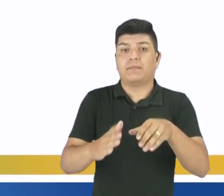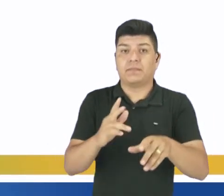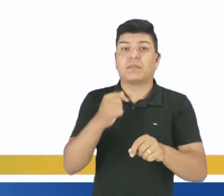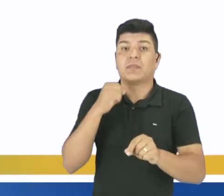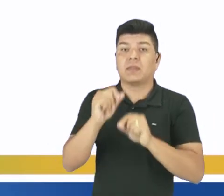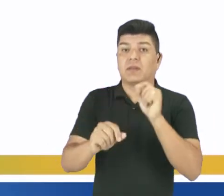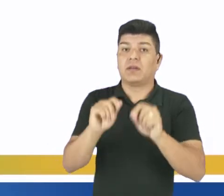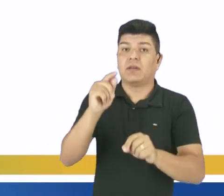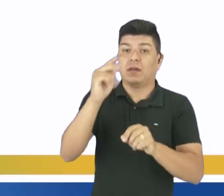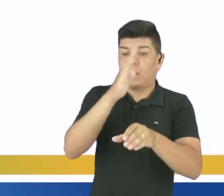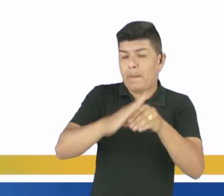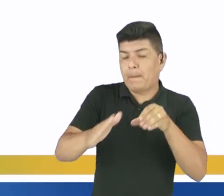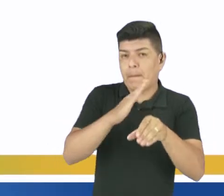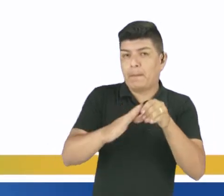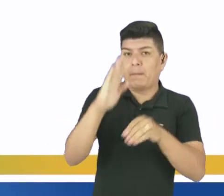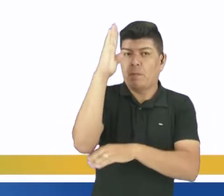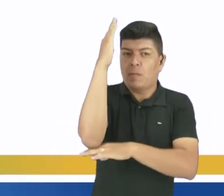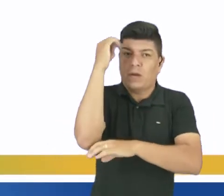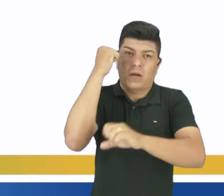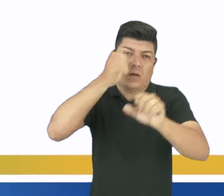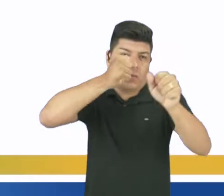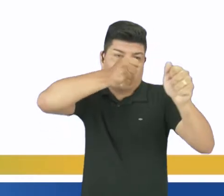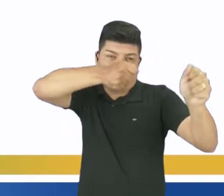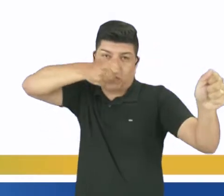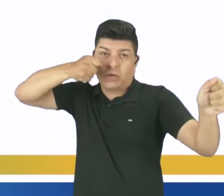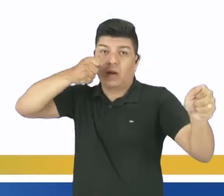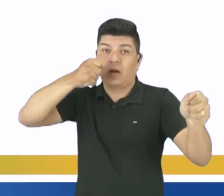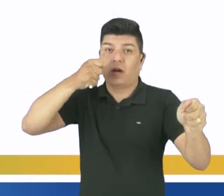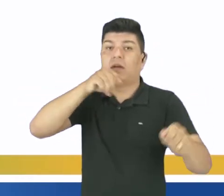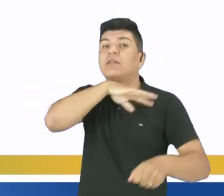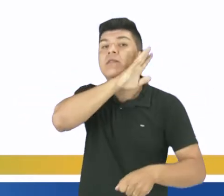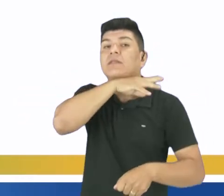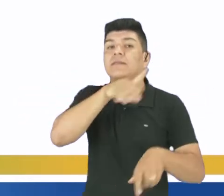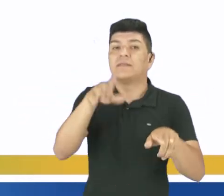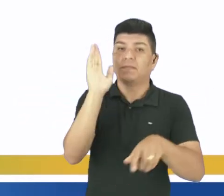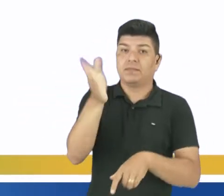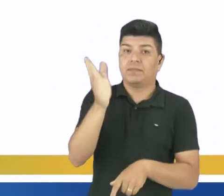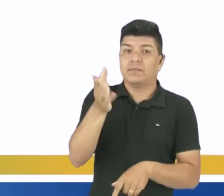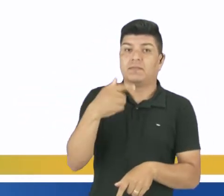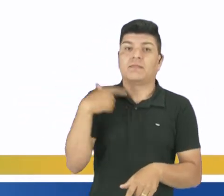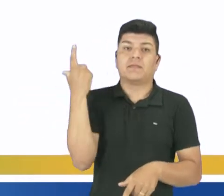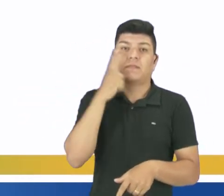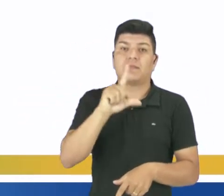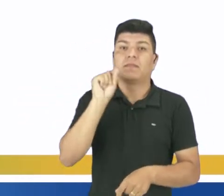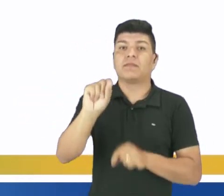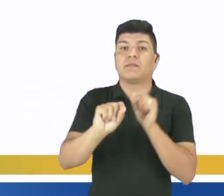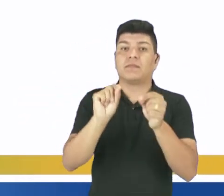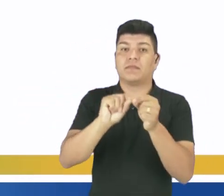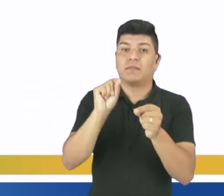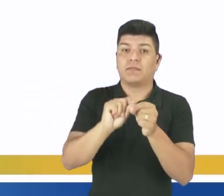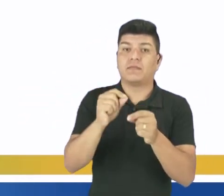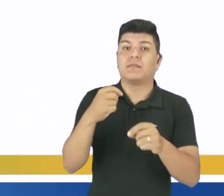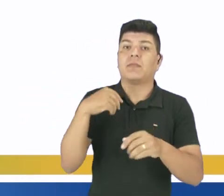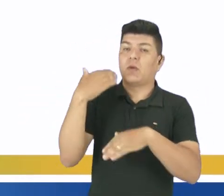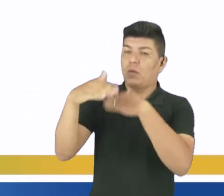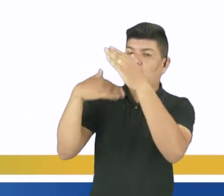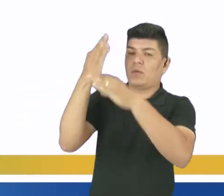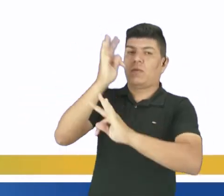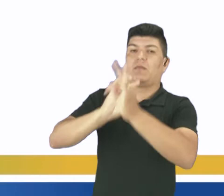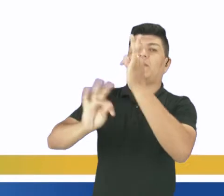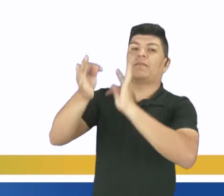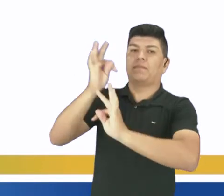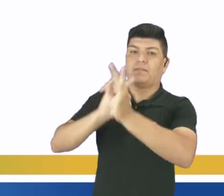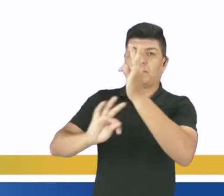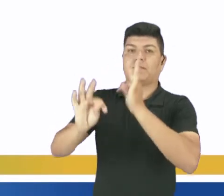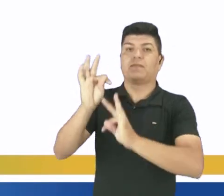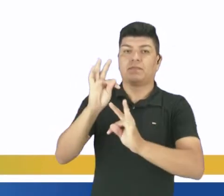para cortar madeira e caçar animais, por exemplo, já estavam conseguindo realizar avanços